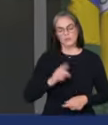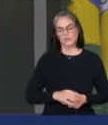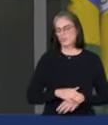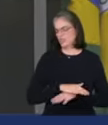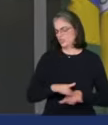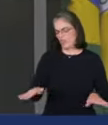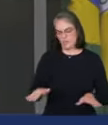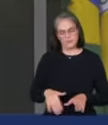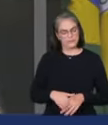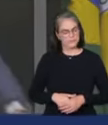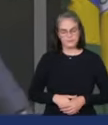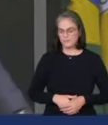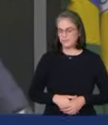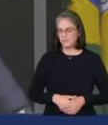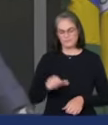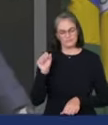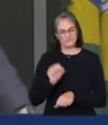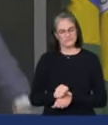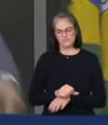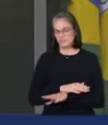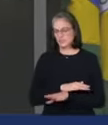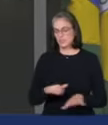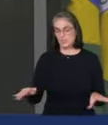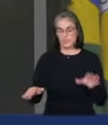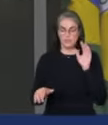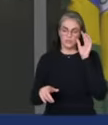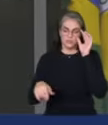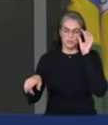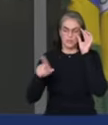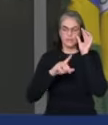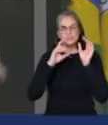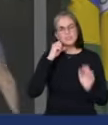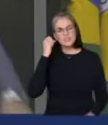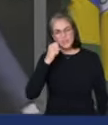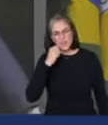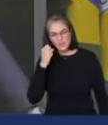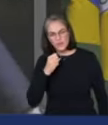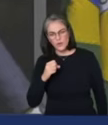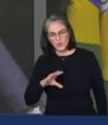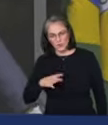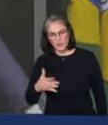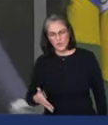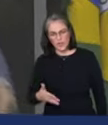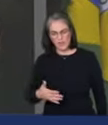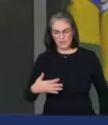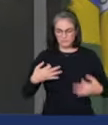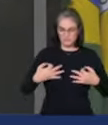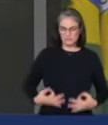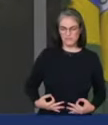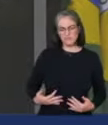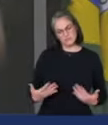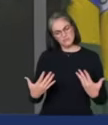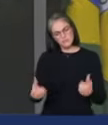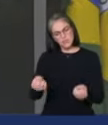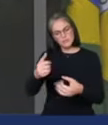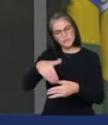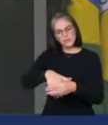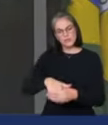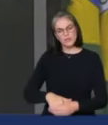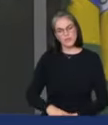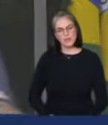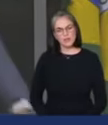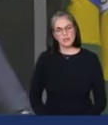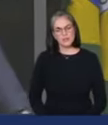que representam seus estados têm alguma hombridade, pautem esse processo de impeachment e